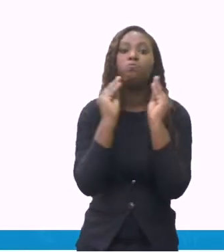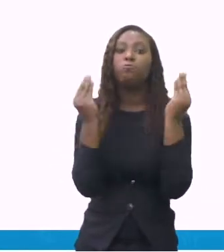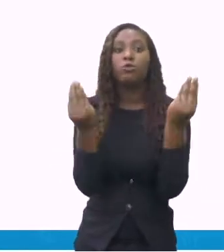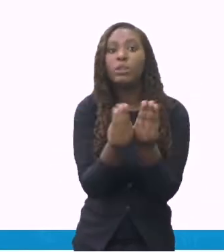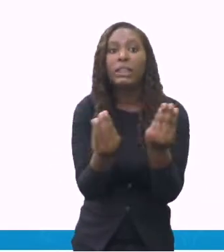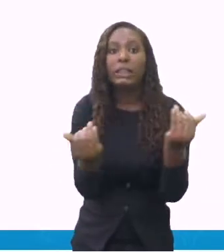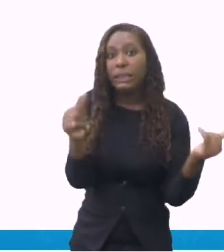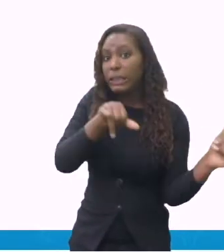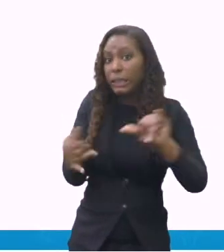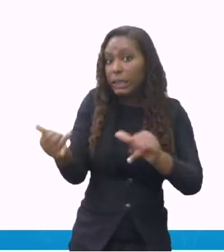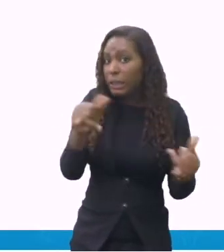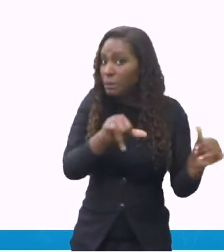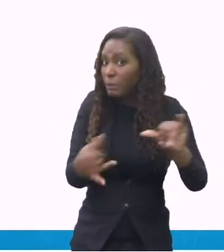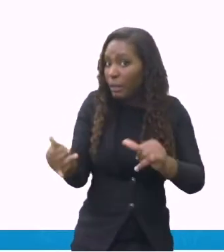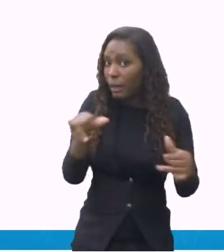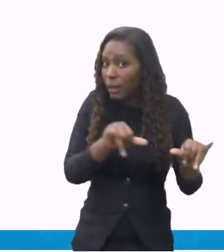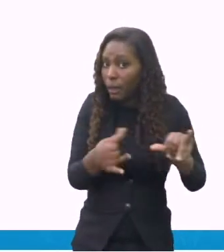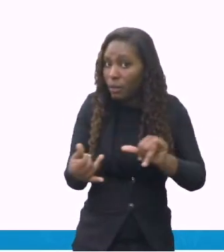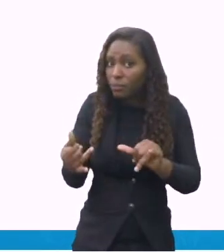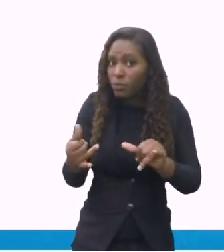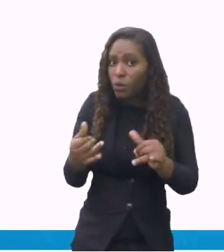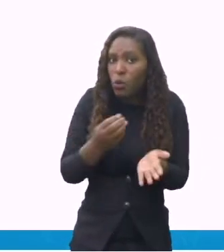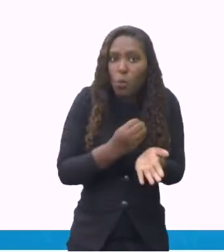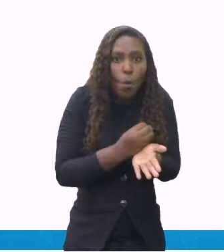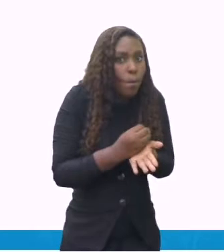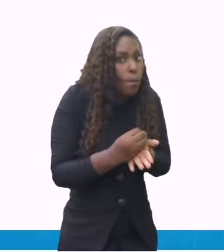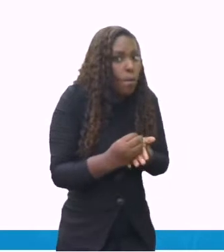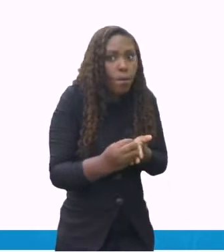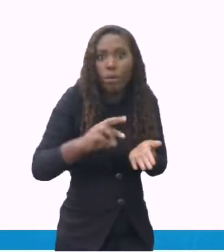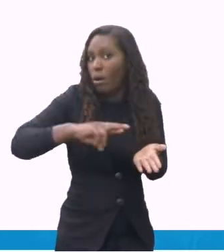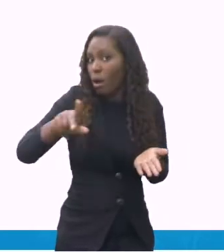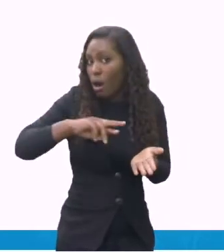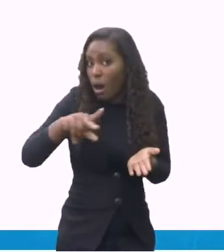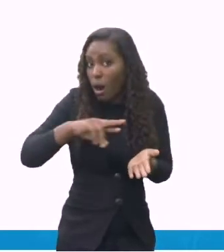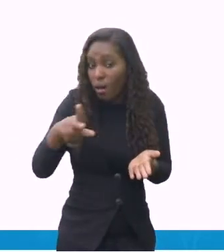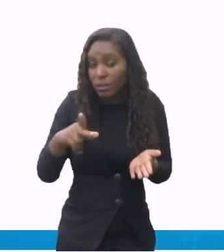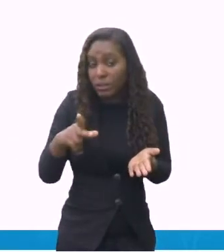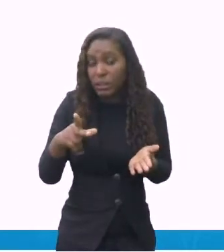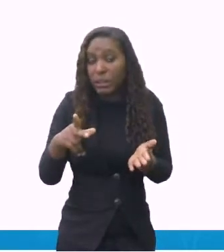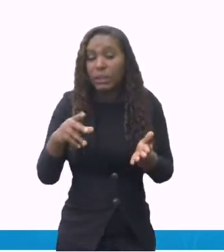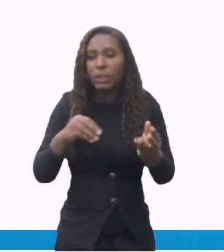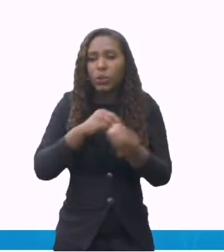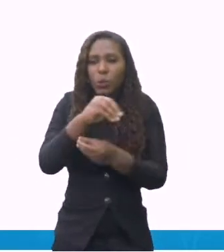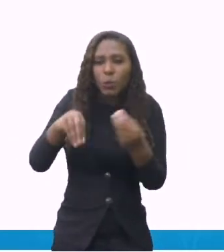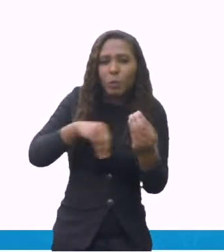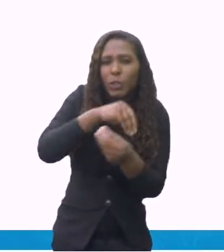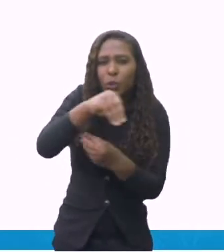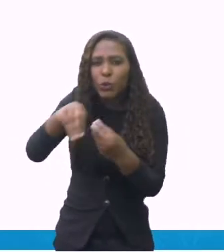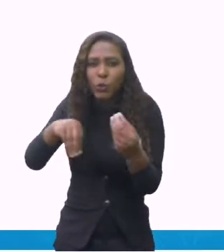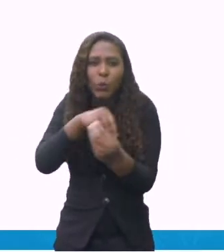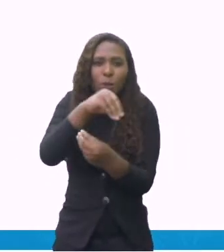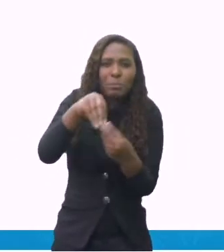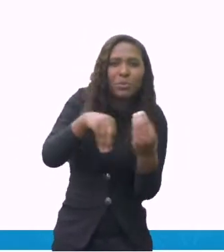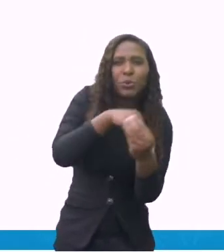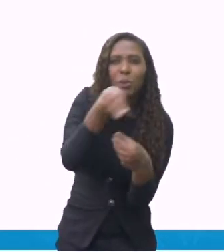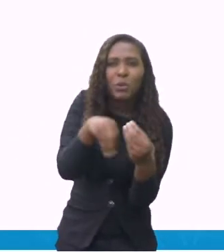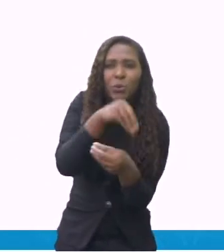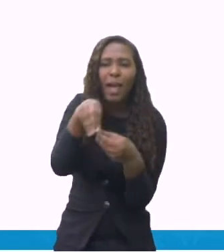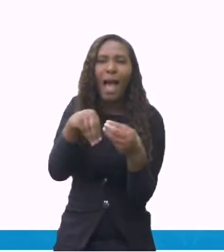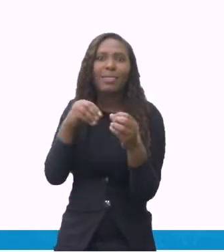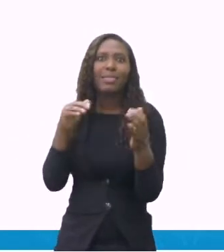de rochas. Então, nós temos a crosta, formada de rochas, as rochas são formadas de